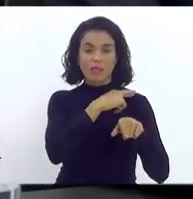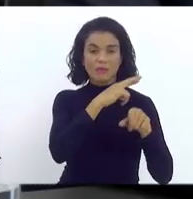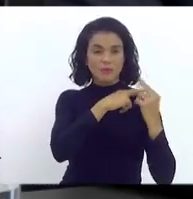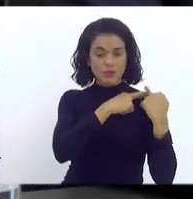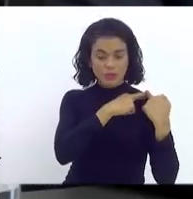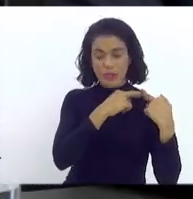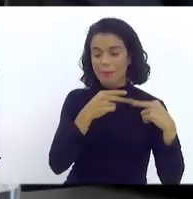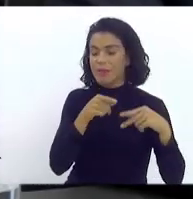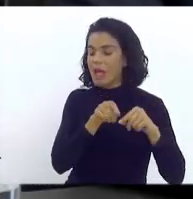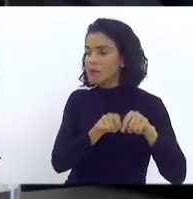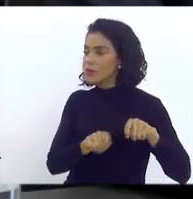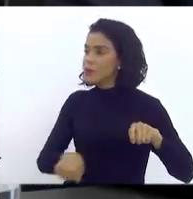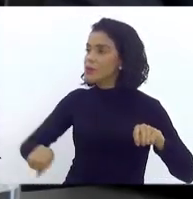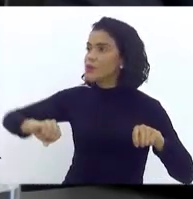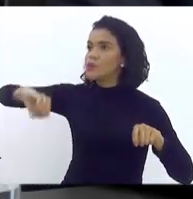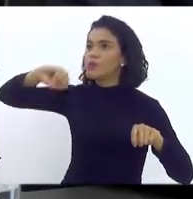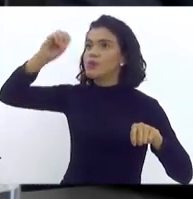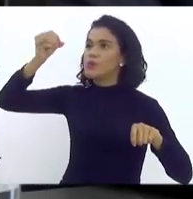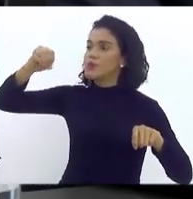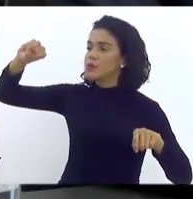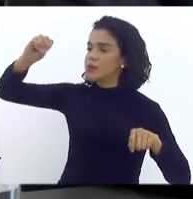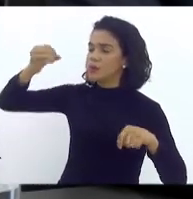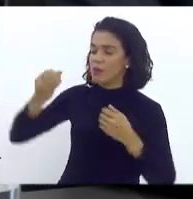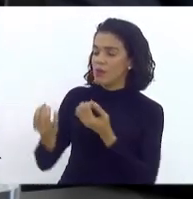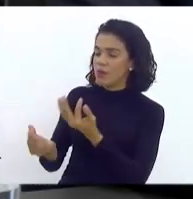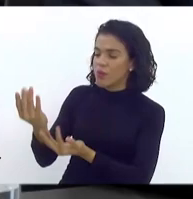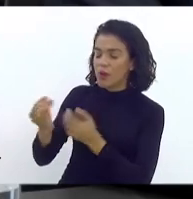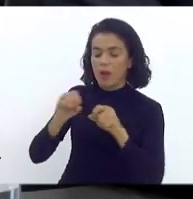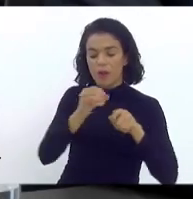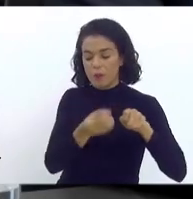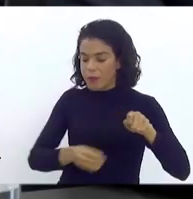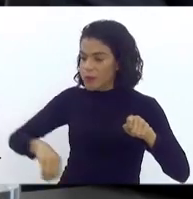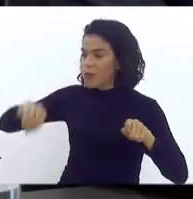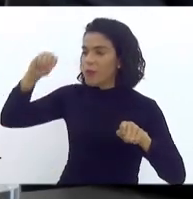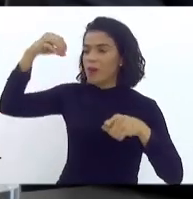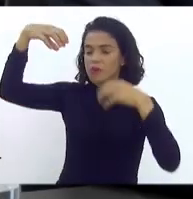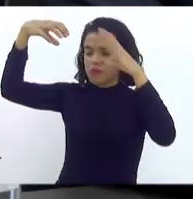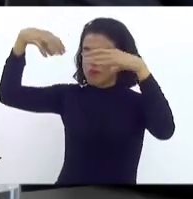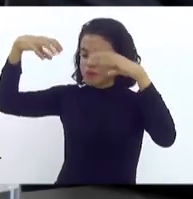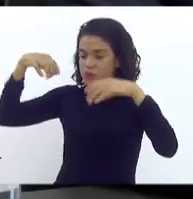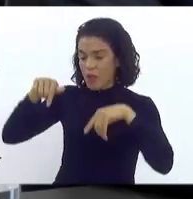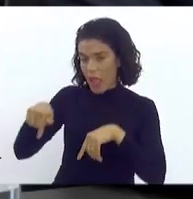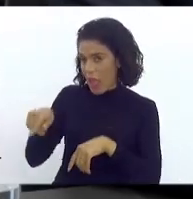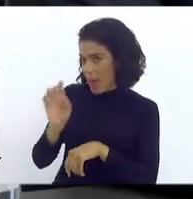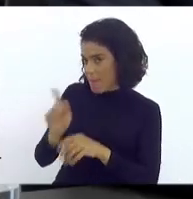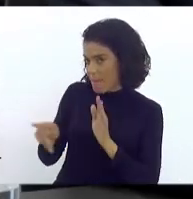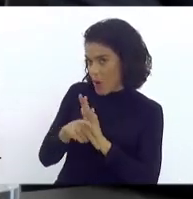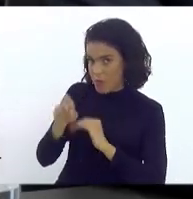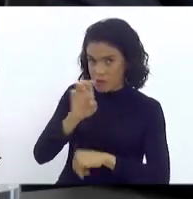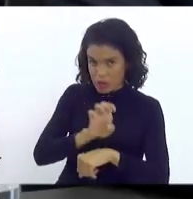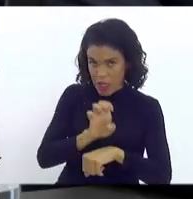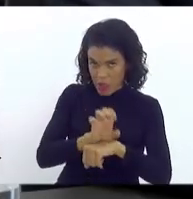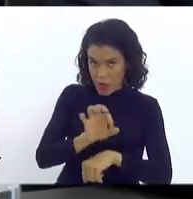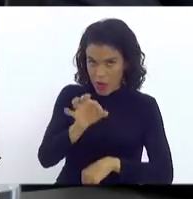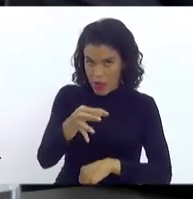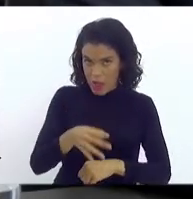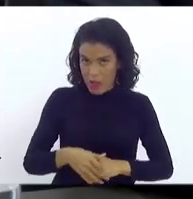outras empresas que prestam serviço para vocês, através dos órgãos estaduais que são, né, permitidos.